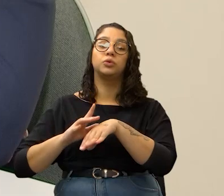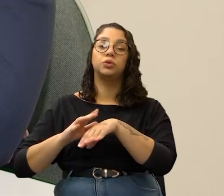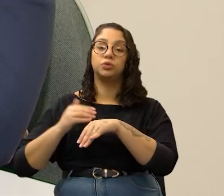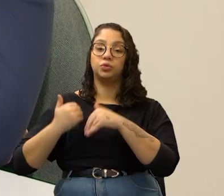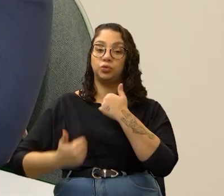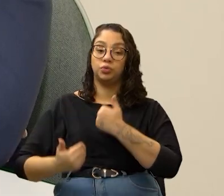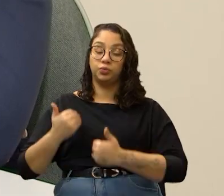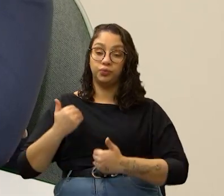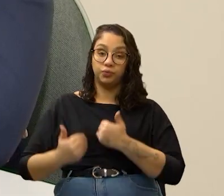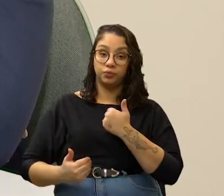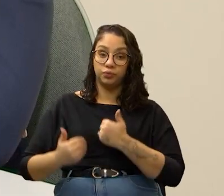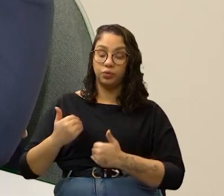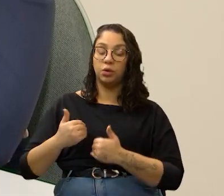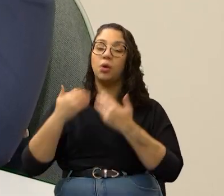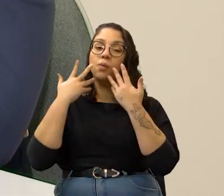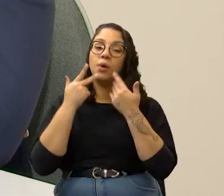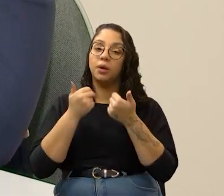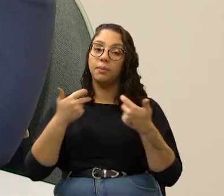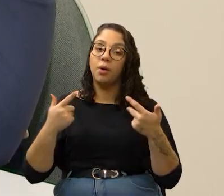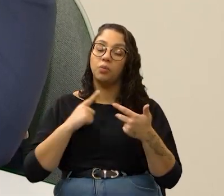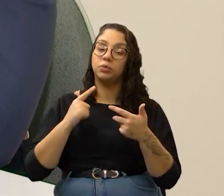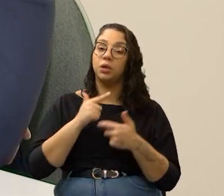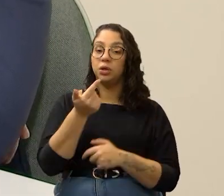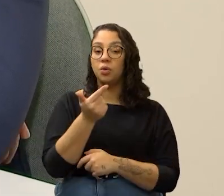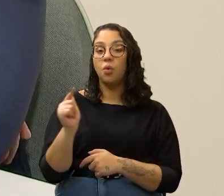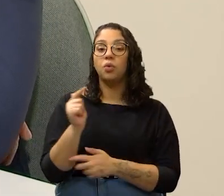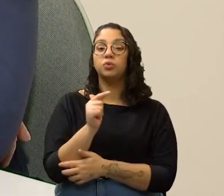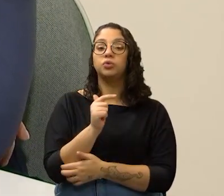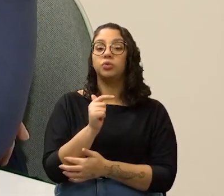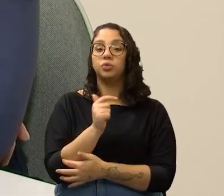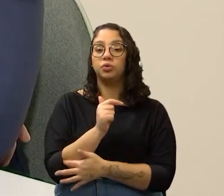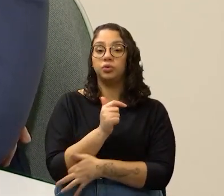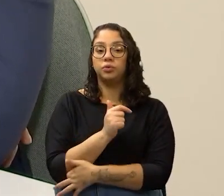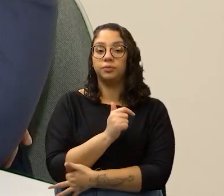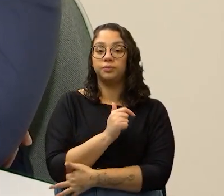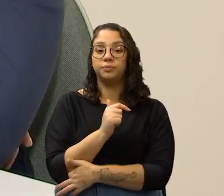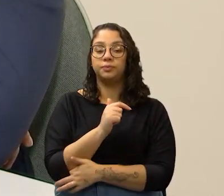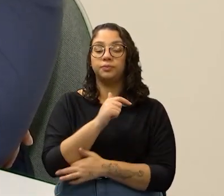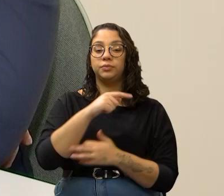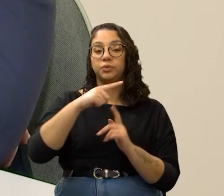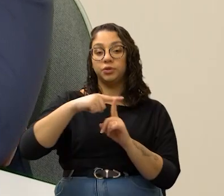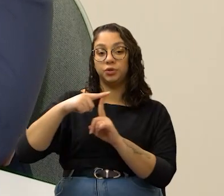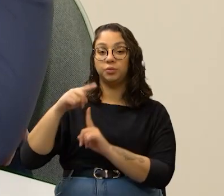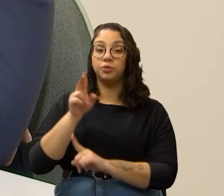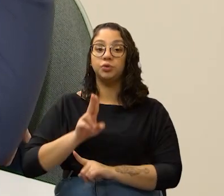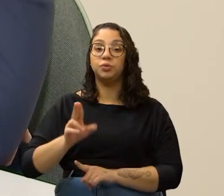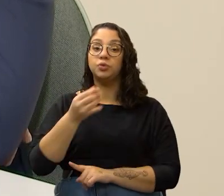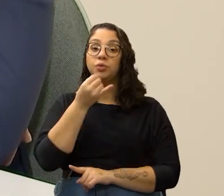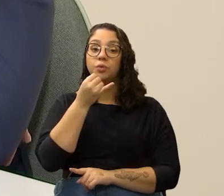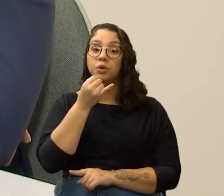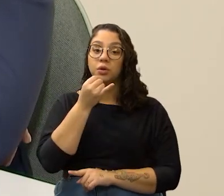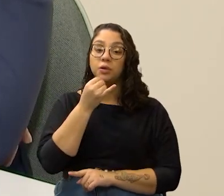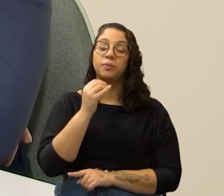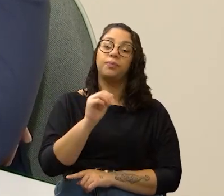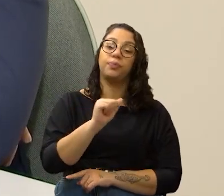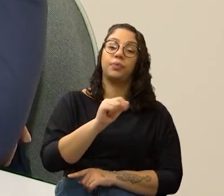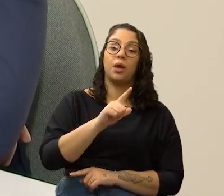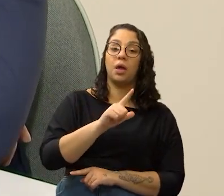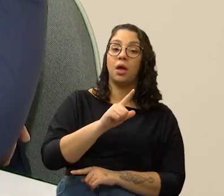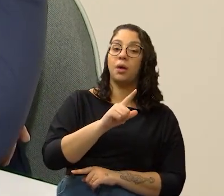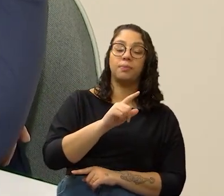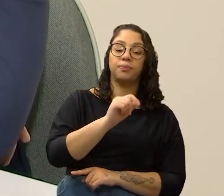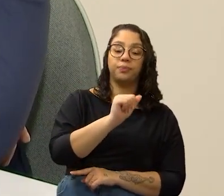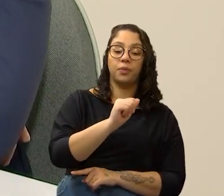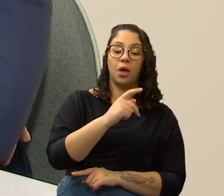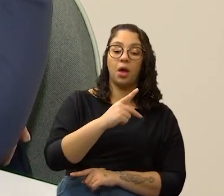Existem outras aplicabilidades que são bem endereçadas, então como por exemplo, pacientes que fazem aplasia, hipoplasia de